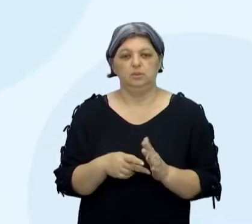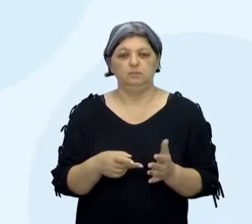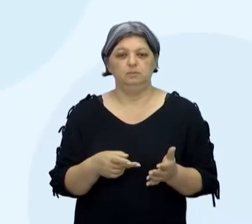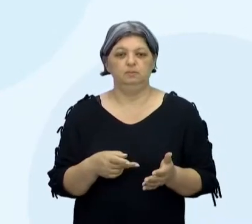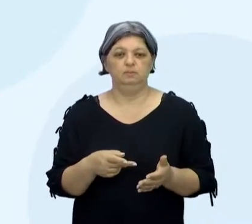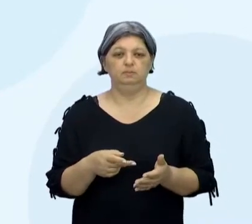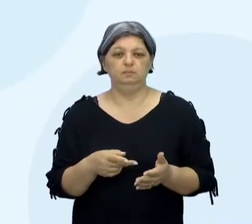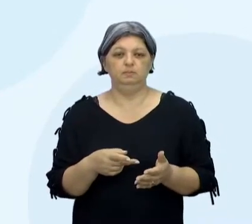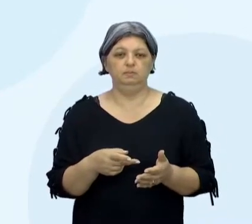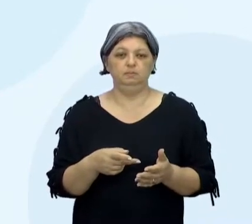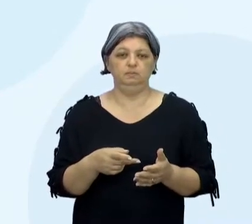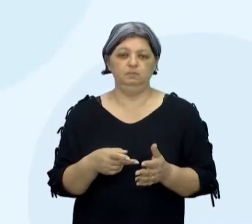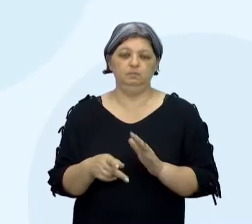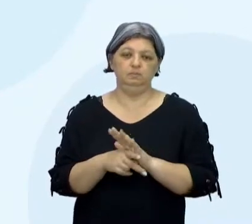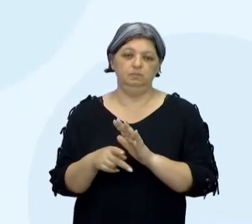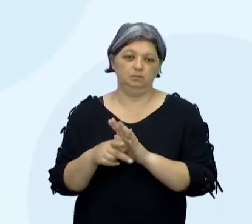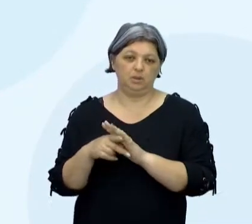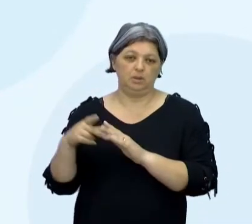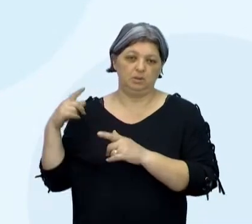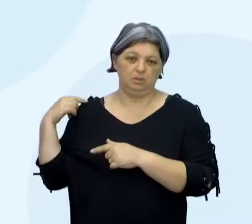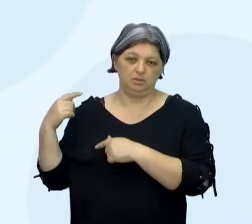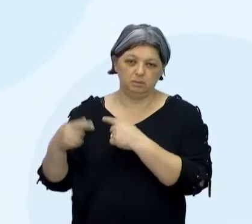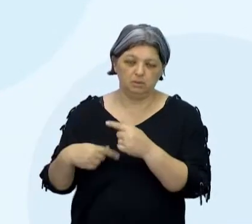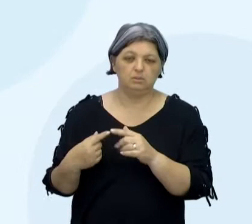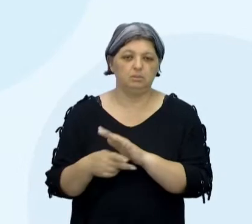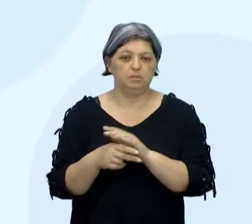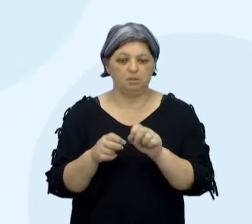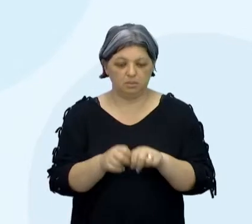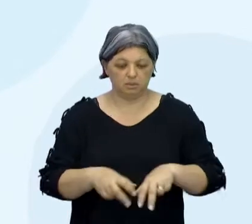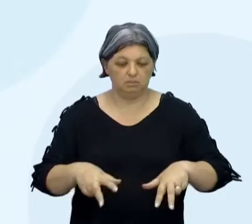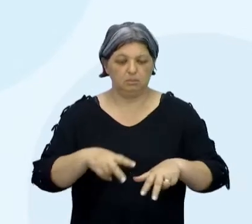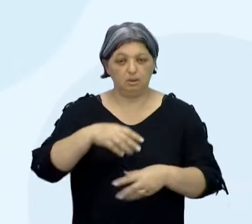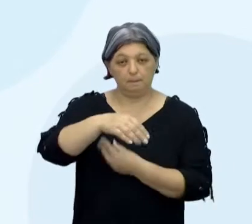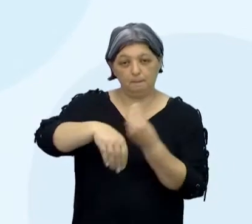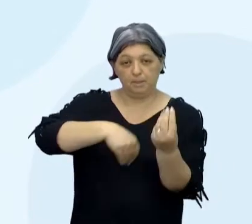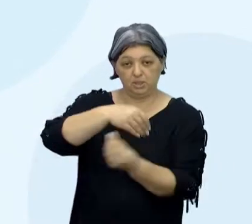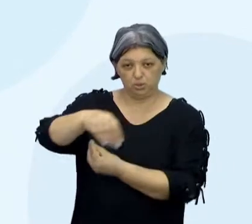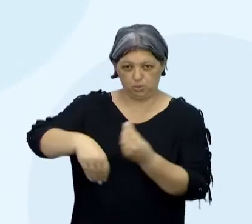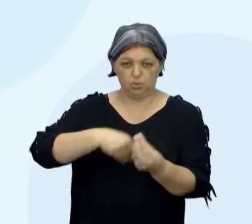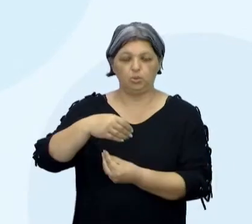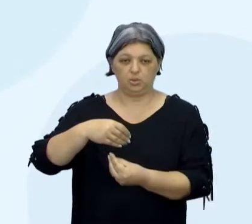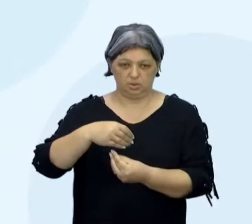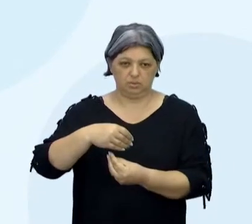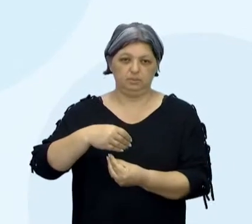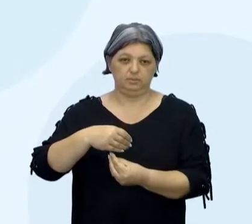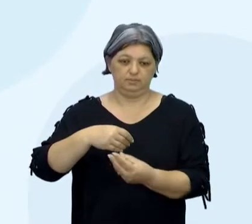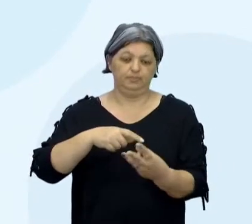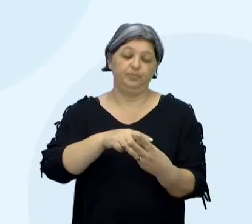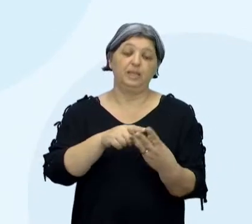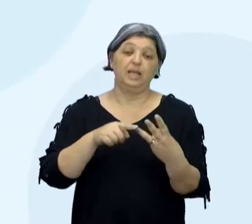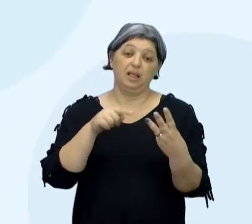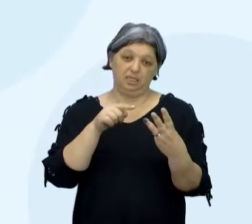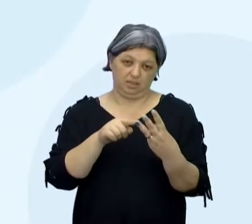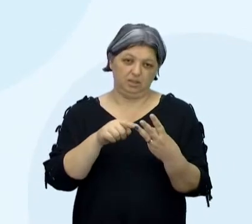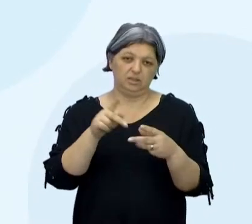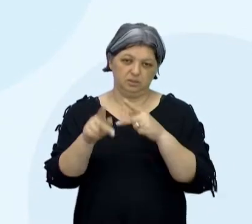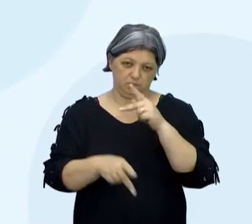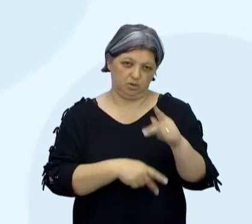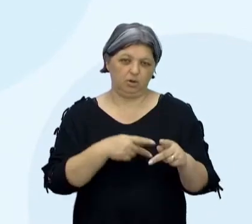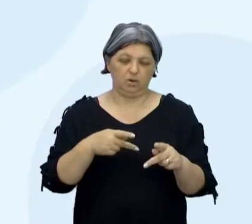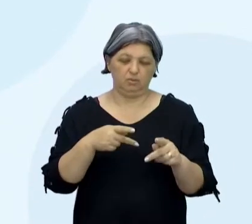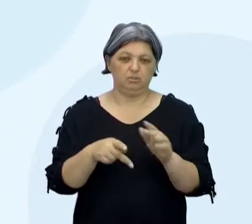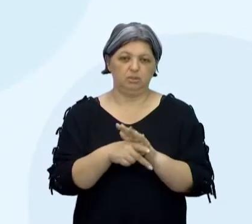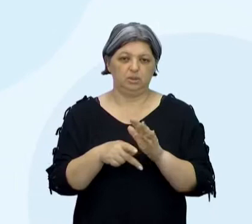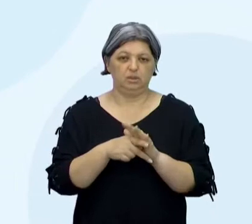de uma etnia miscigenada ou seja uma mistura entre as duas as três etnias né as três